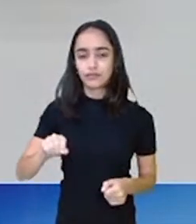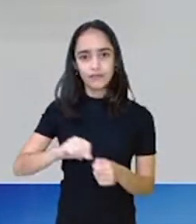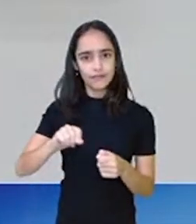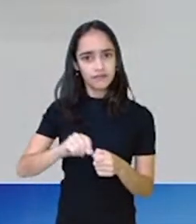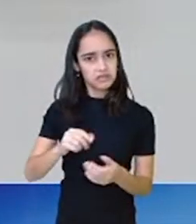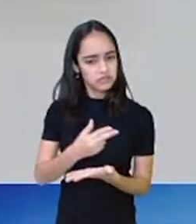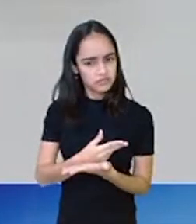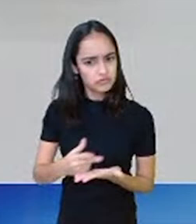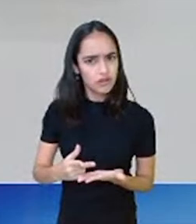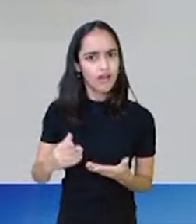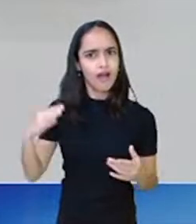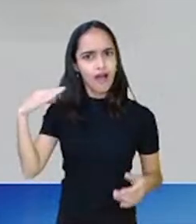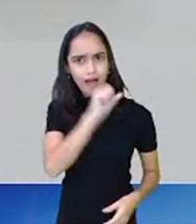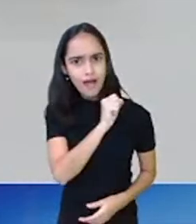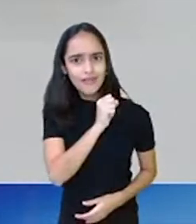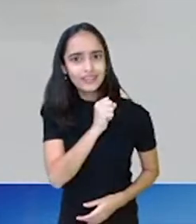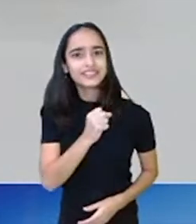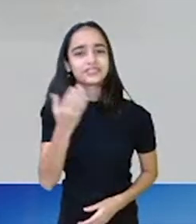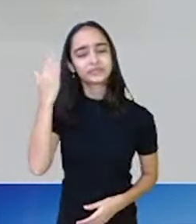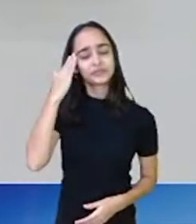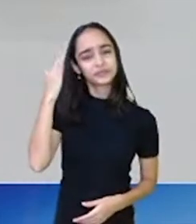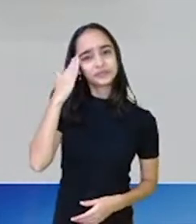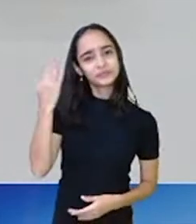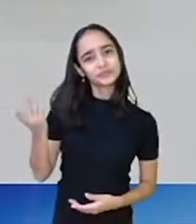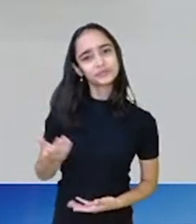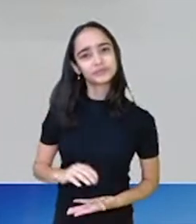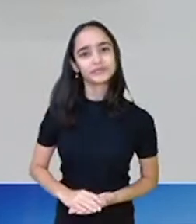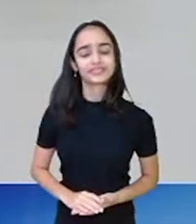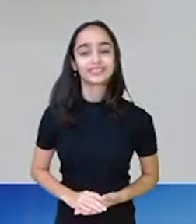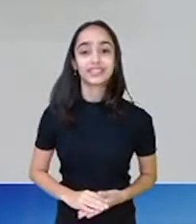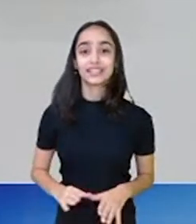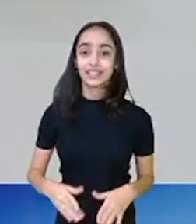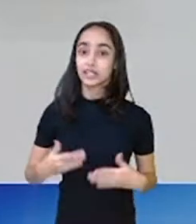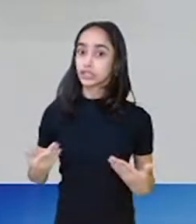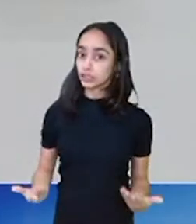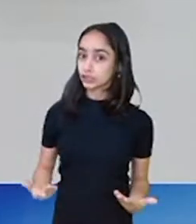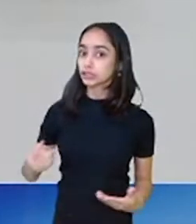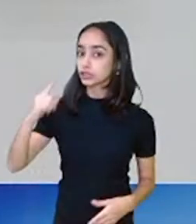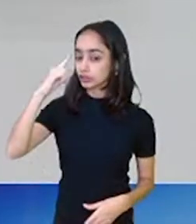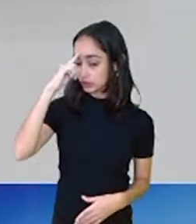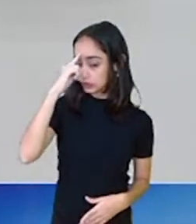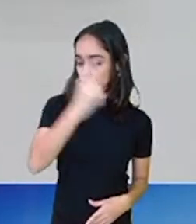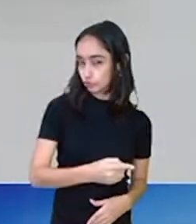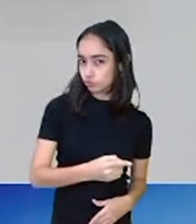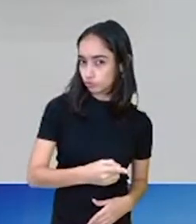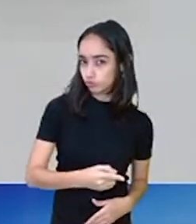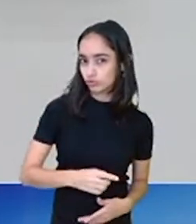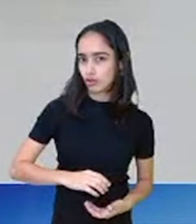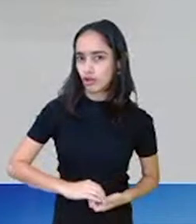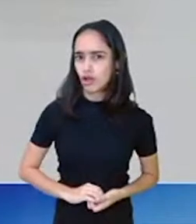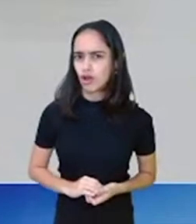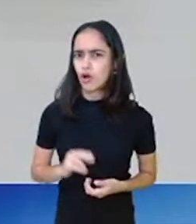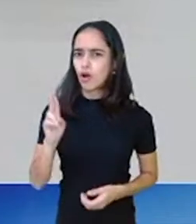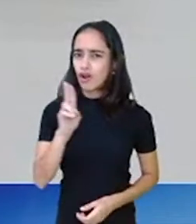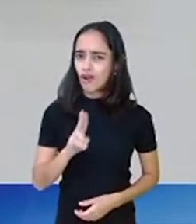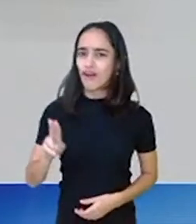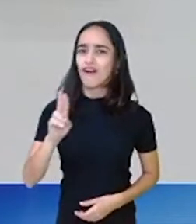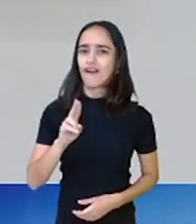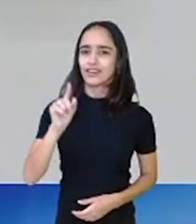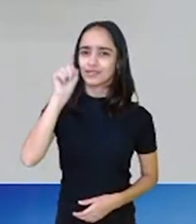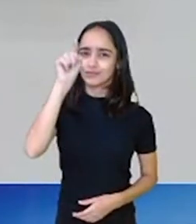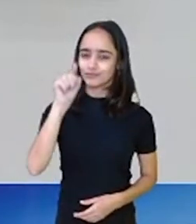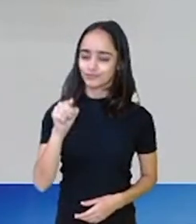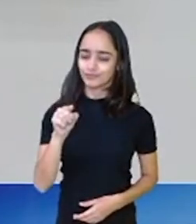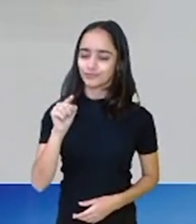maneira rápida. Aí eu estou ordenando. A ordem também aí usa-se o ponto